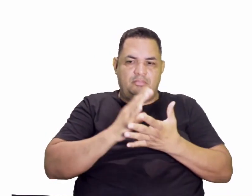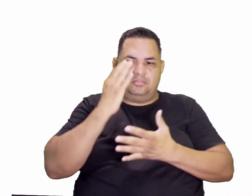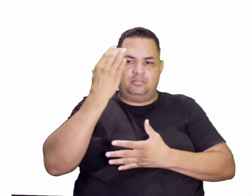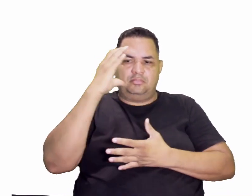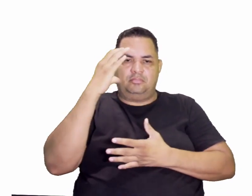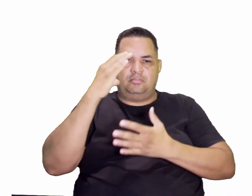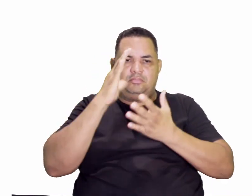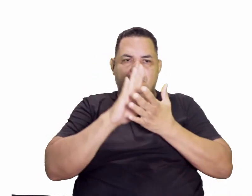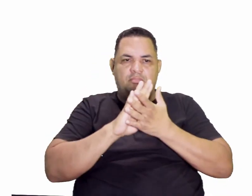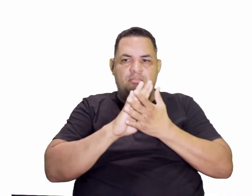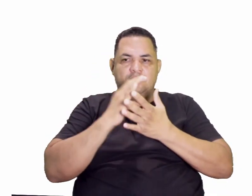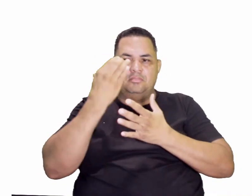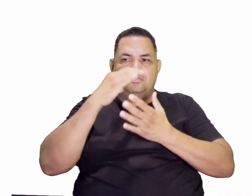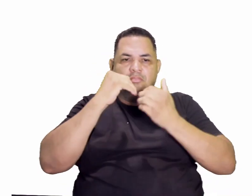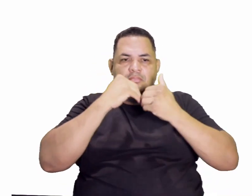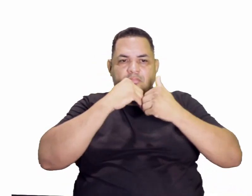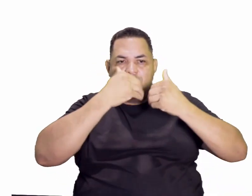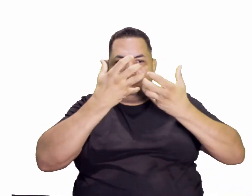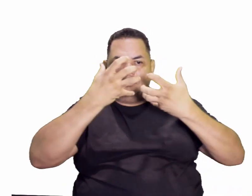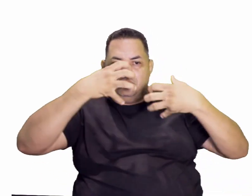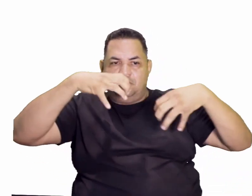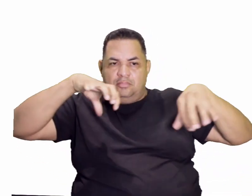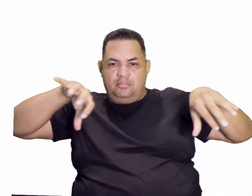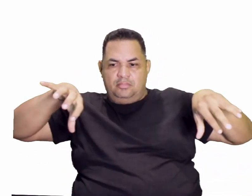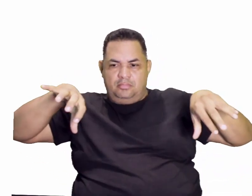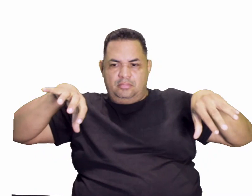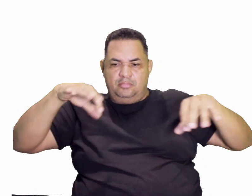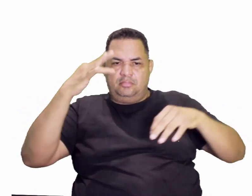filosofia aristotélica e escolástica.